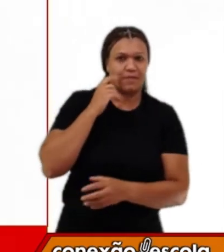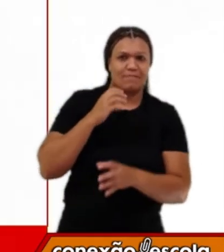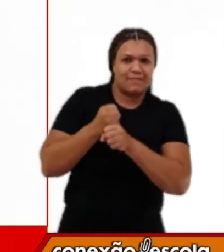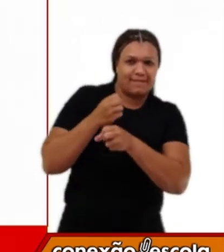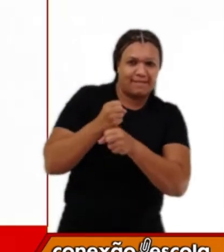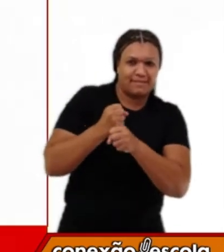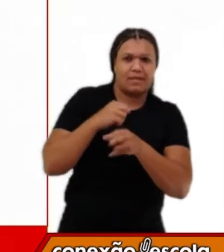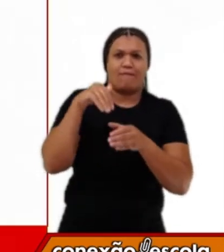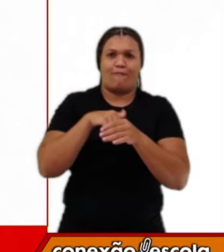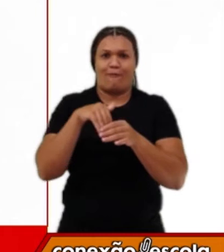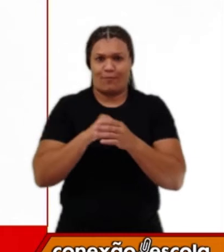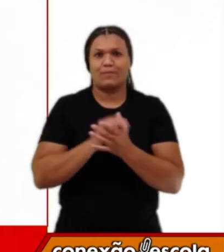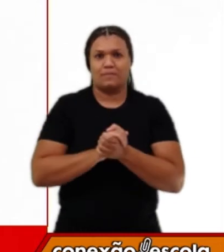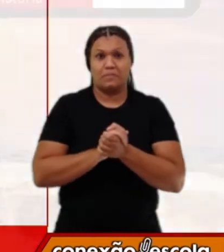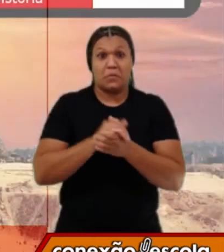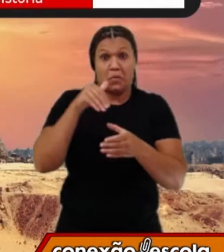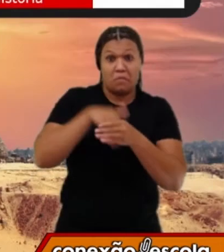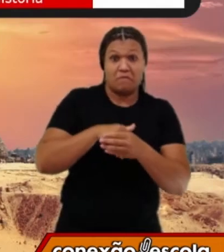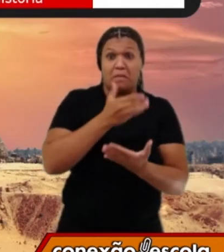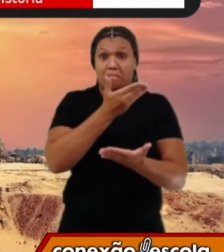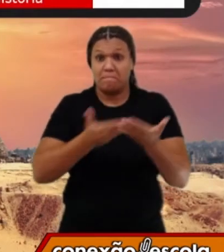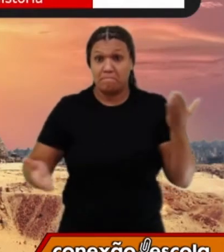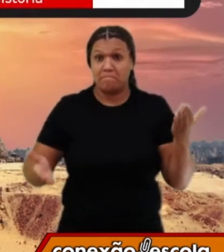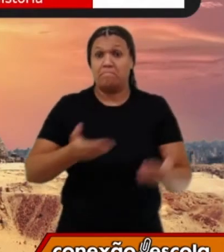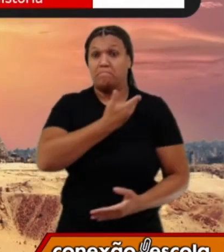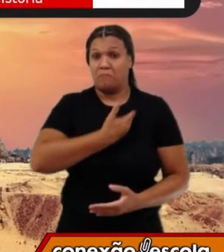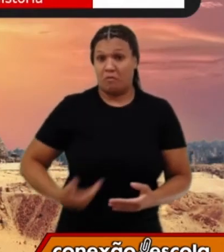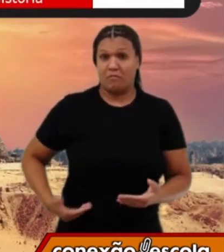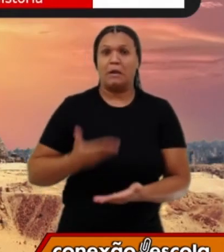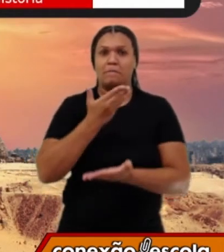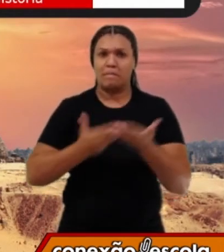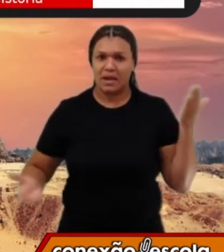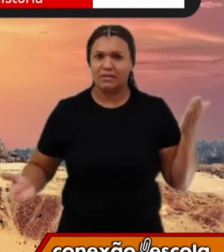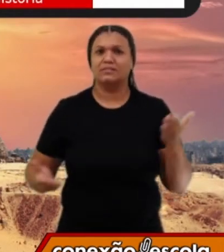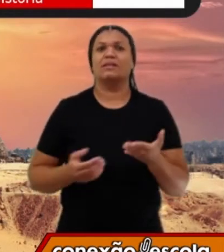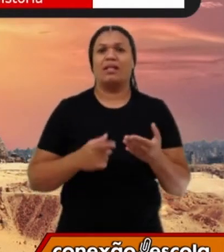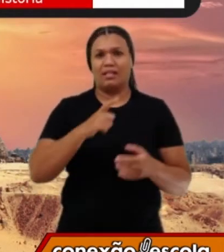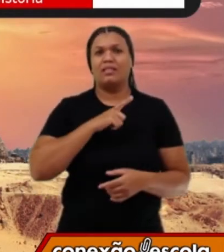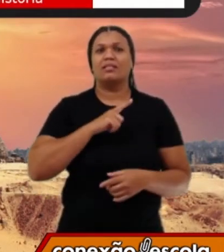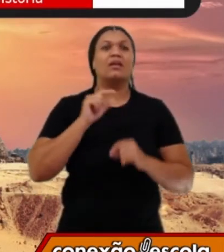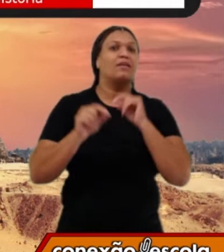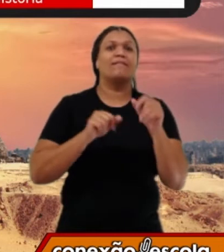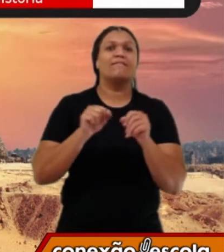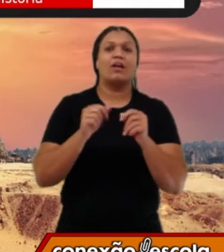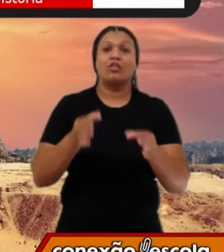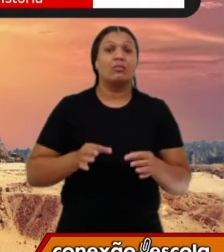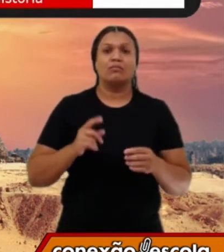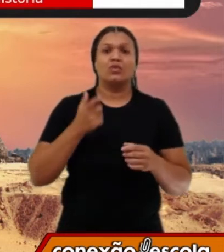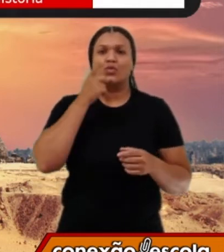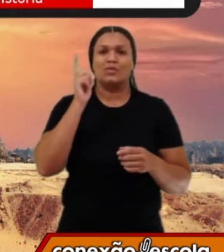do governo federal. Então, quando o governo perdia, existia a degola, que era a não titulação dessa vitória, o